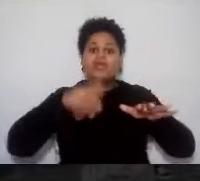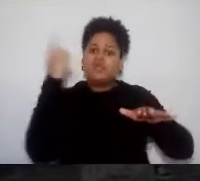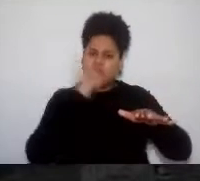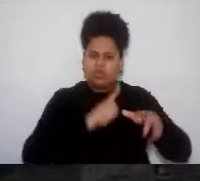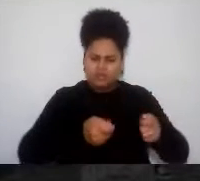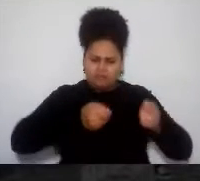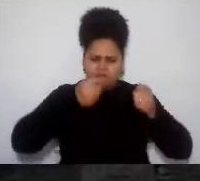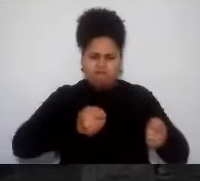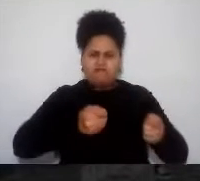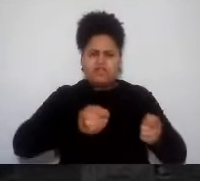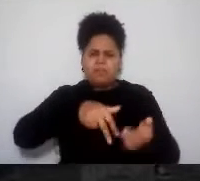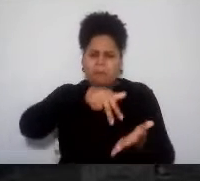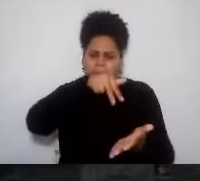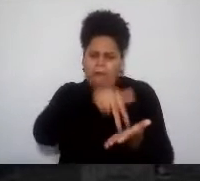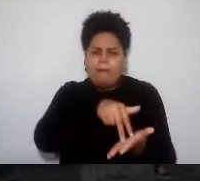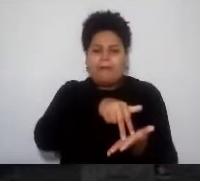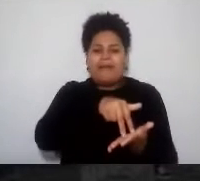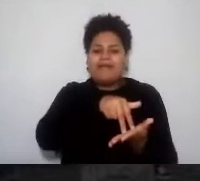todas as dificuldades.